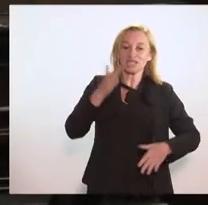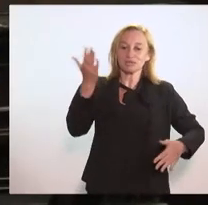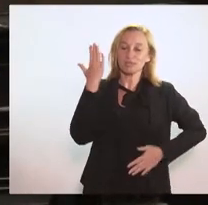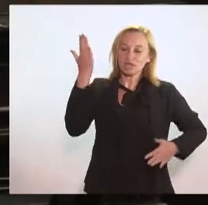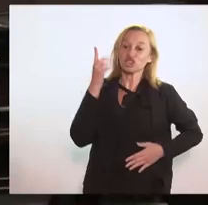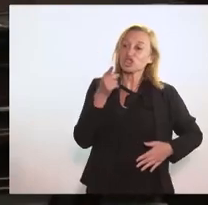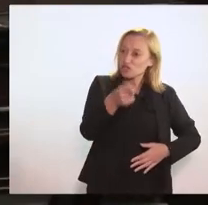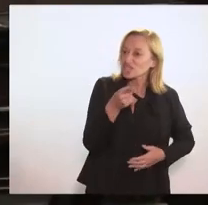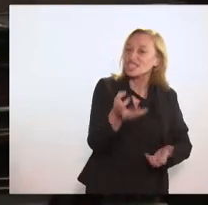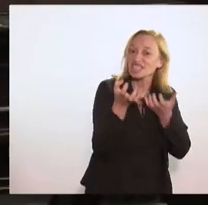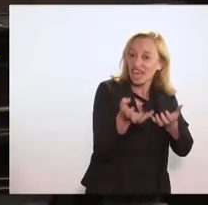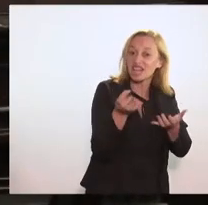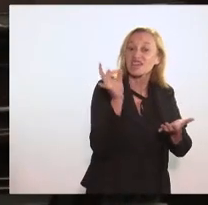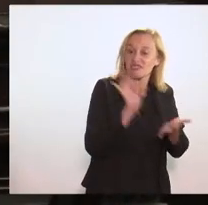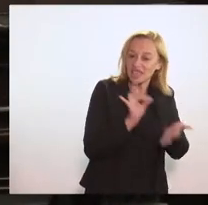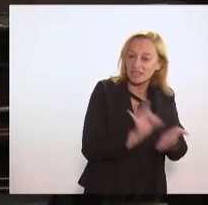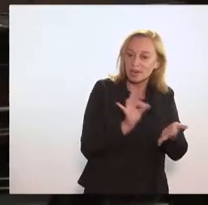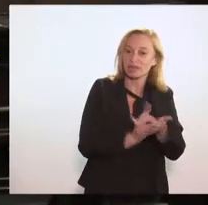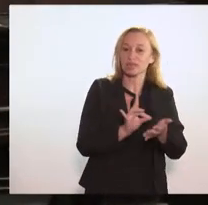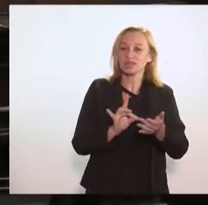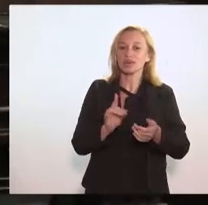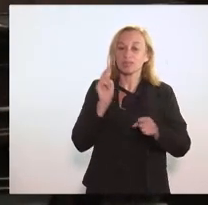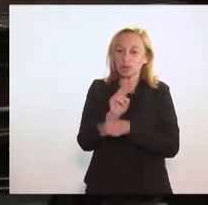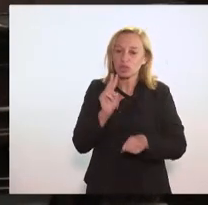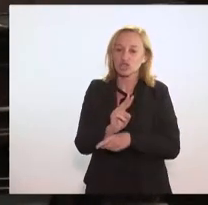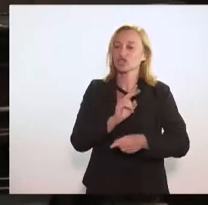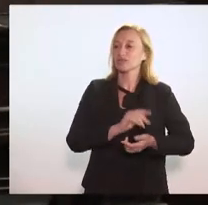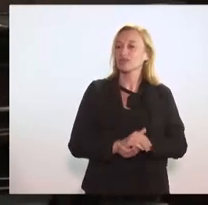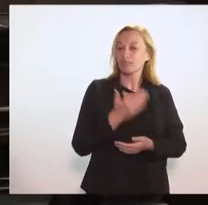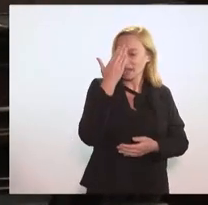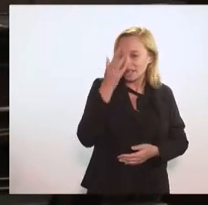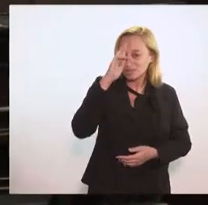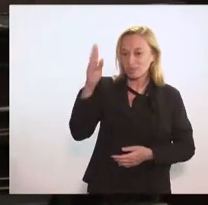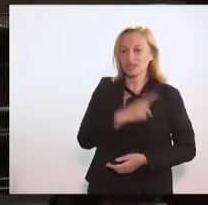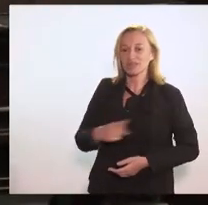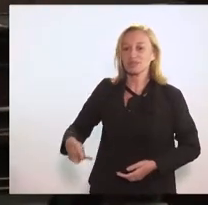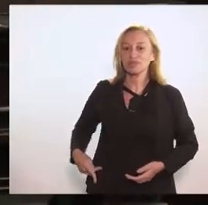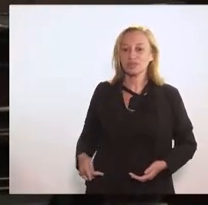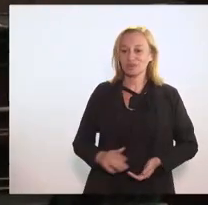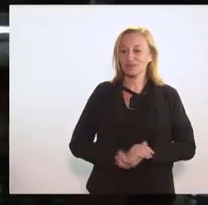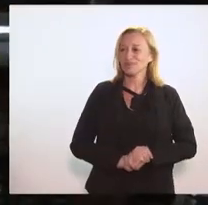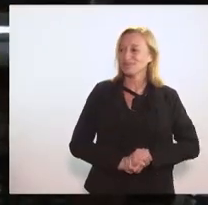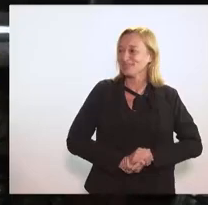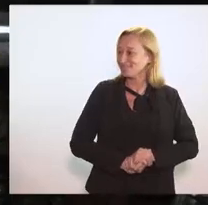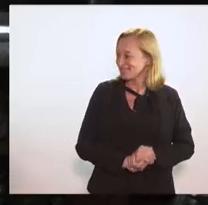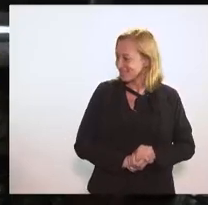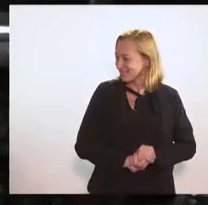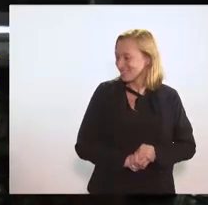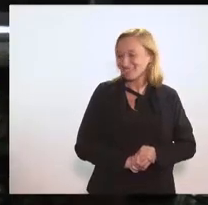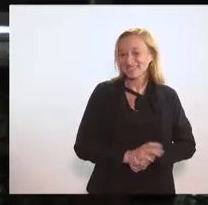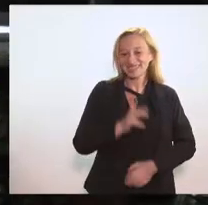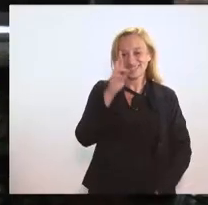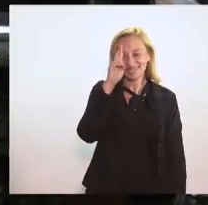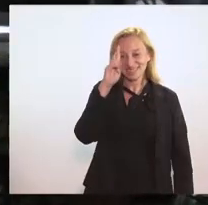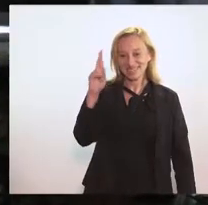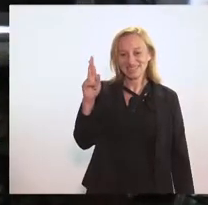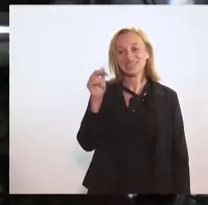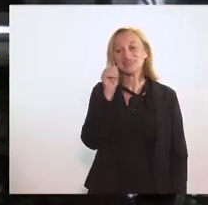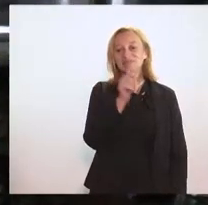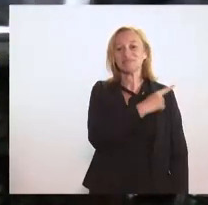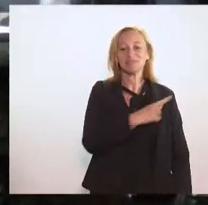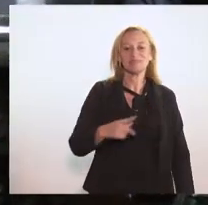insistem covardemente independente Muito obrigado sua residência a senhora